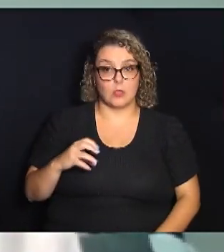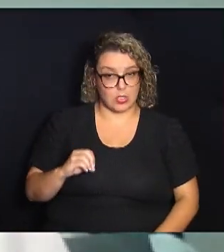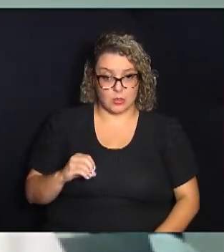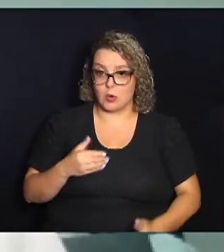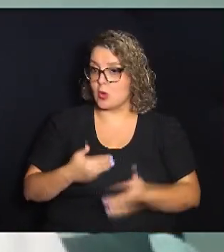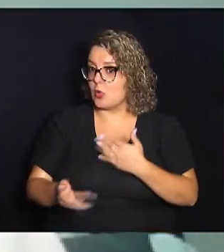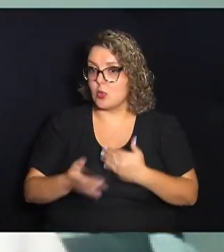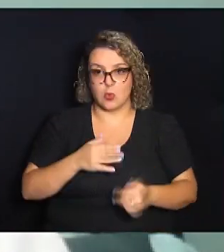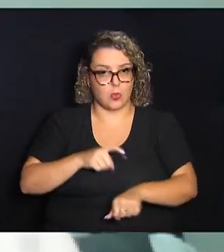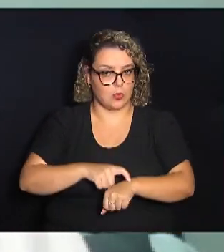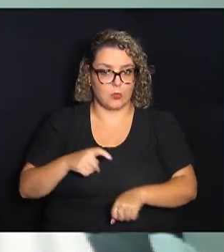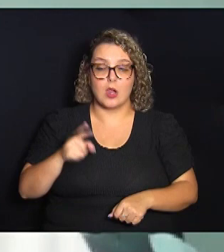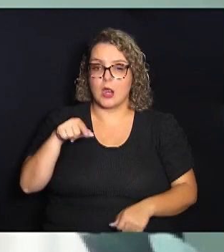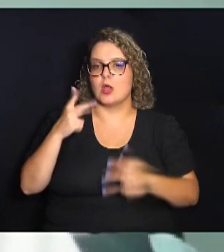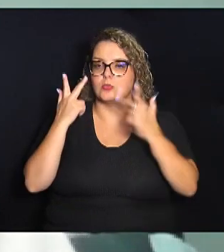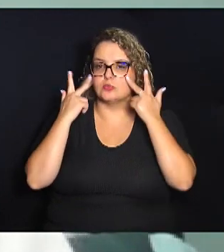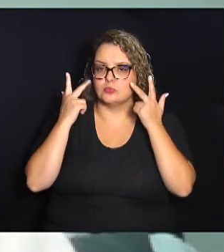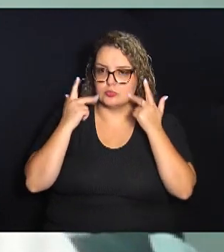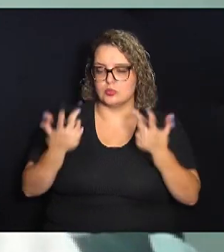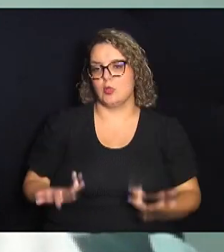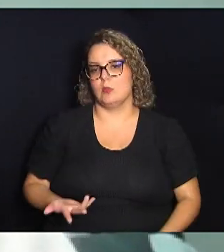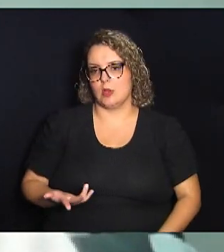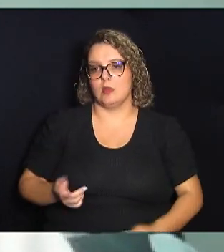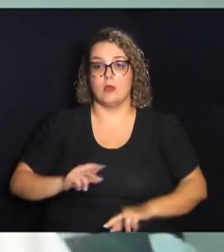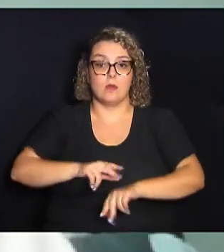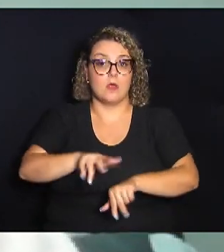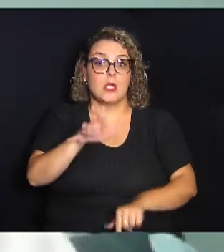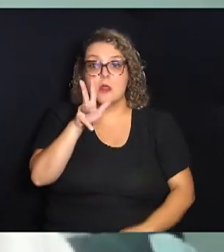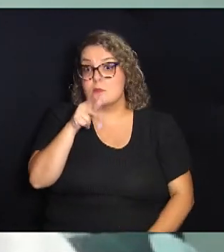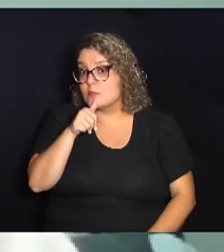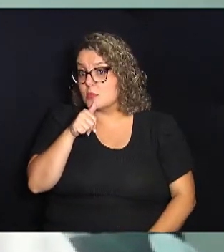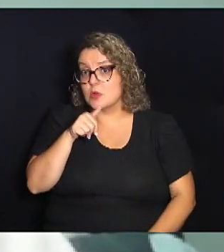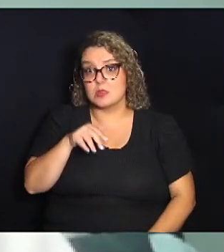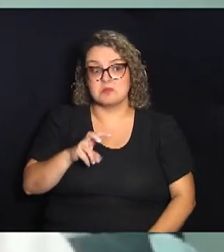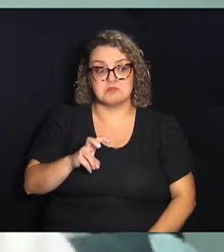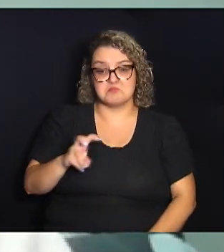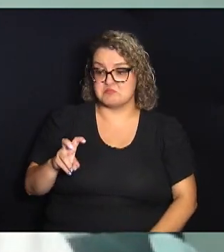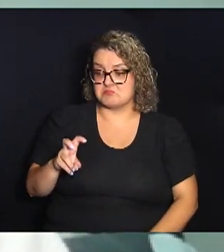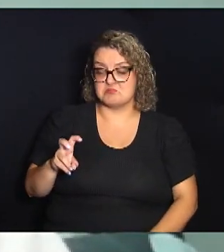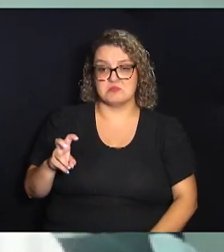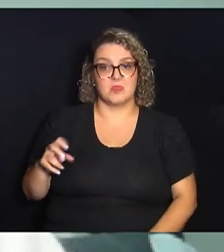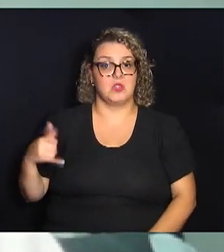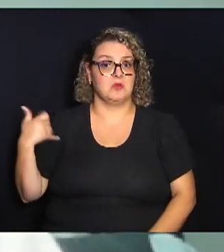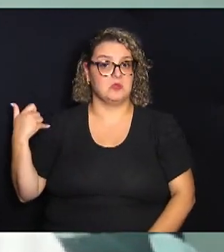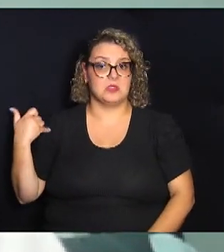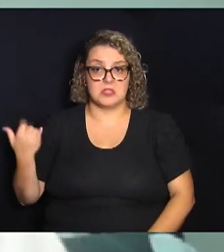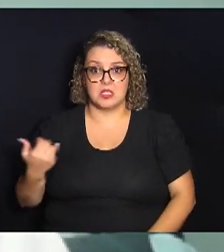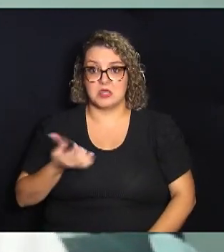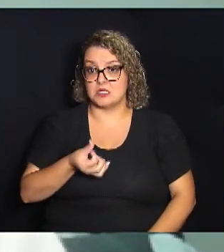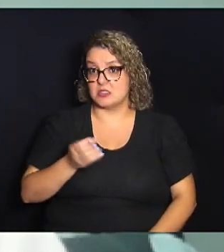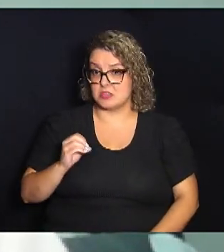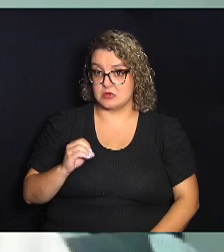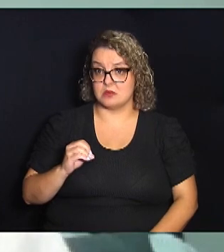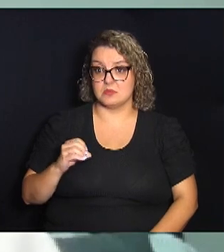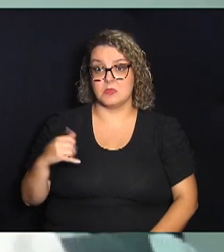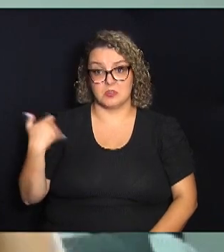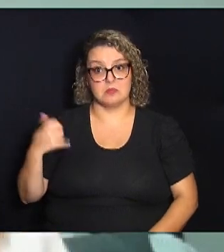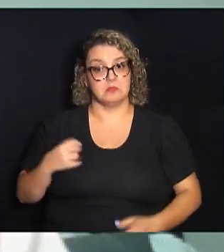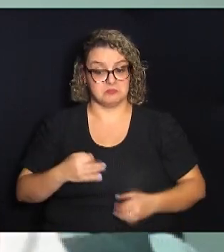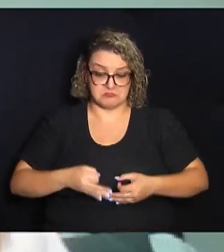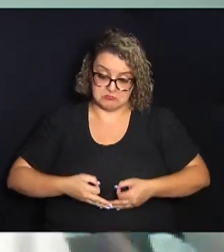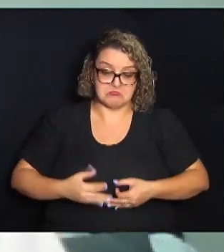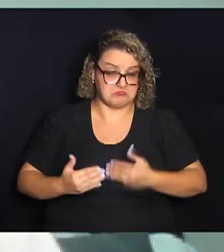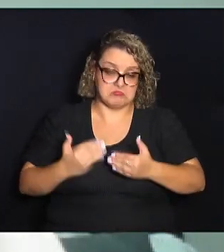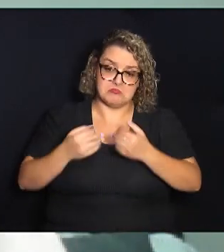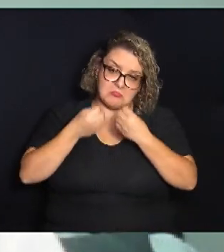qualquer fase, é normal. Muitas demoram até 55, 56 anos, os ovários ainda trabalham relativamente bem.